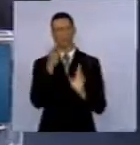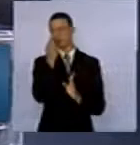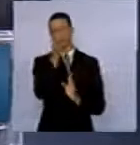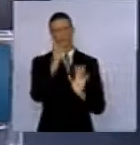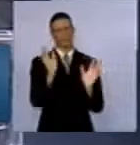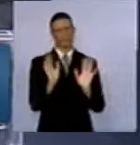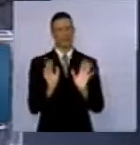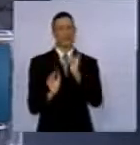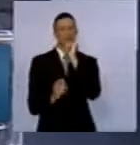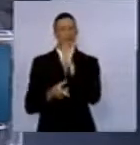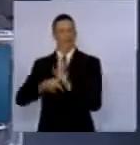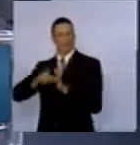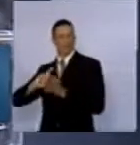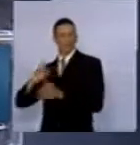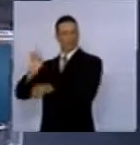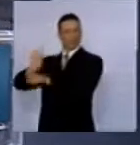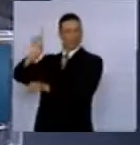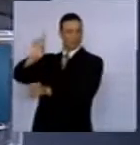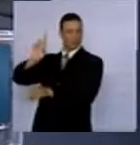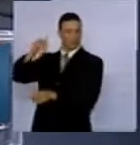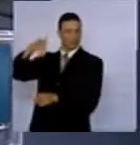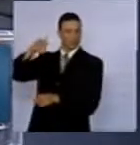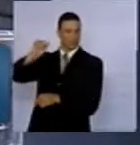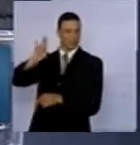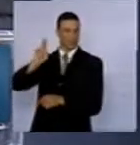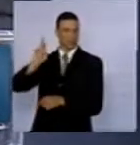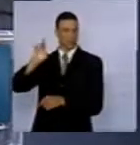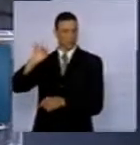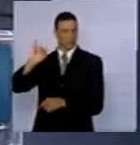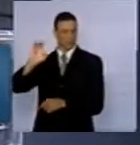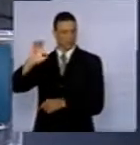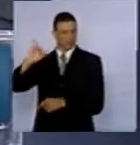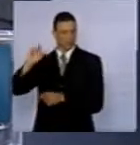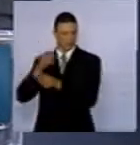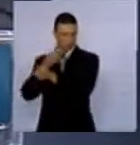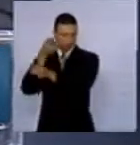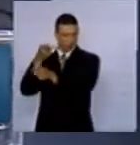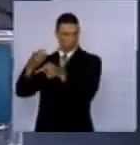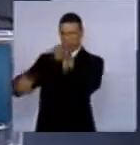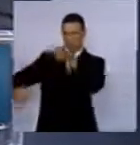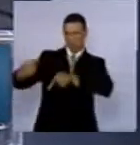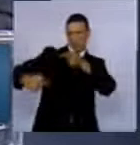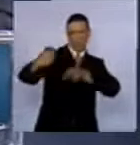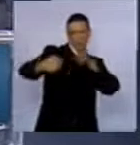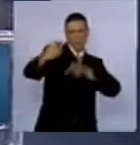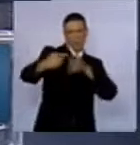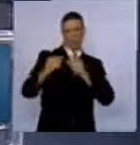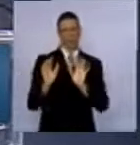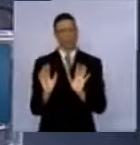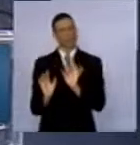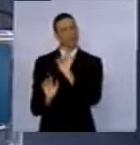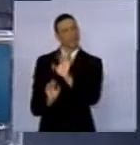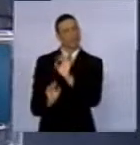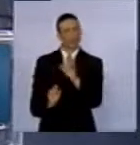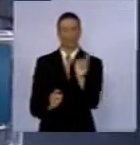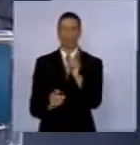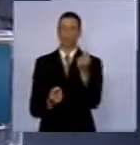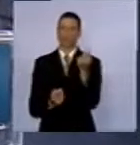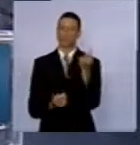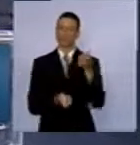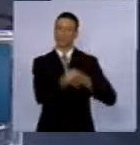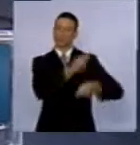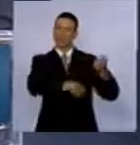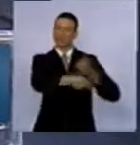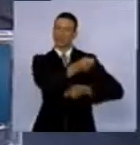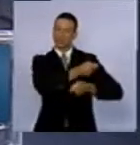como disse o doutor Maurício, uma competitividade, a concorrência, efetivamente, nós estamos tratando também de um negócio,